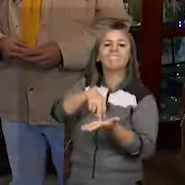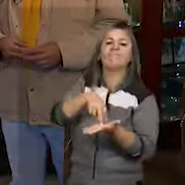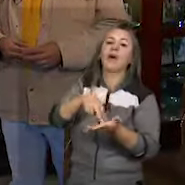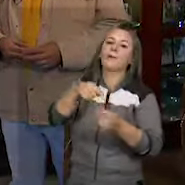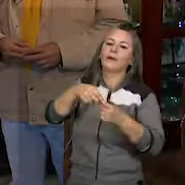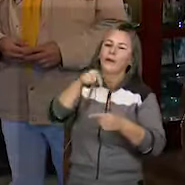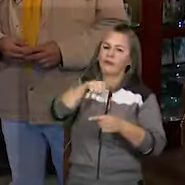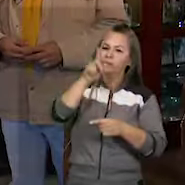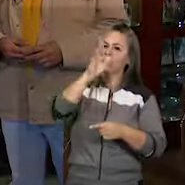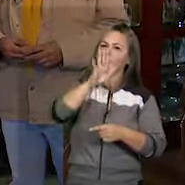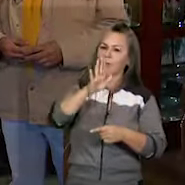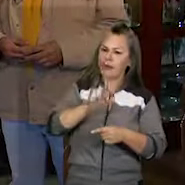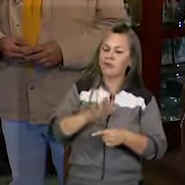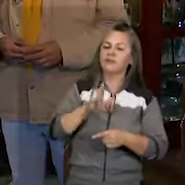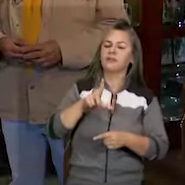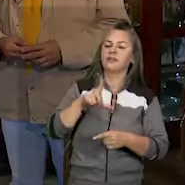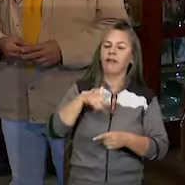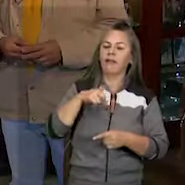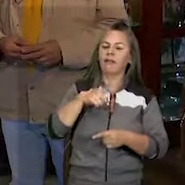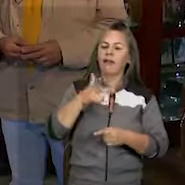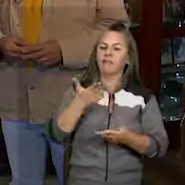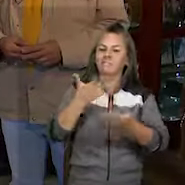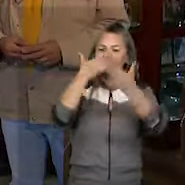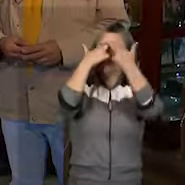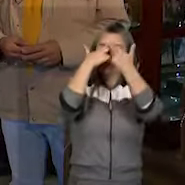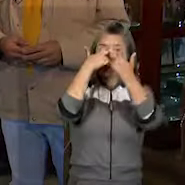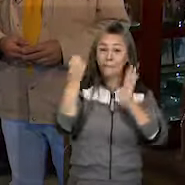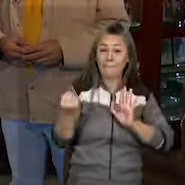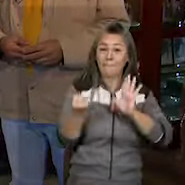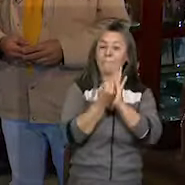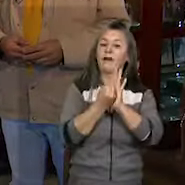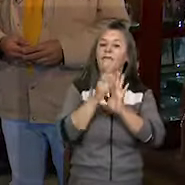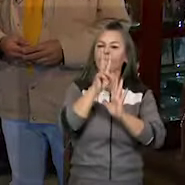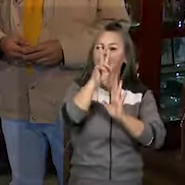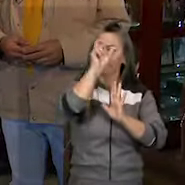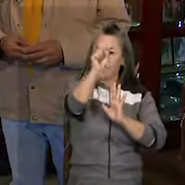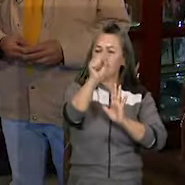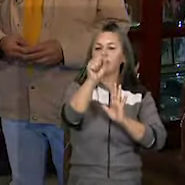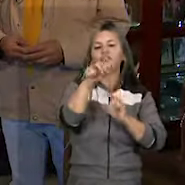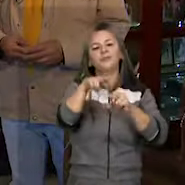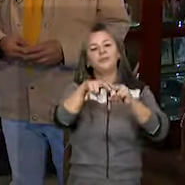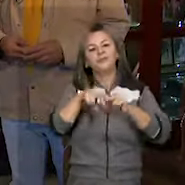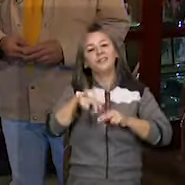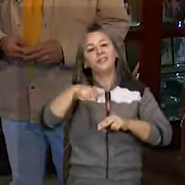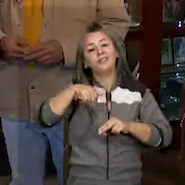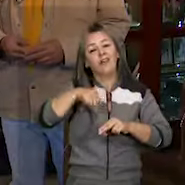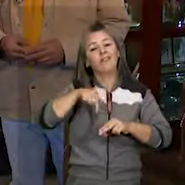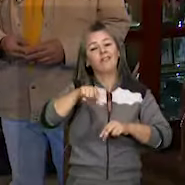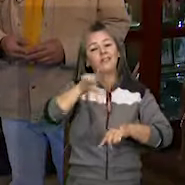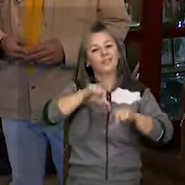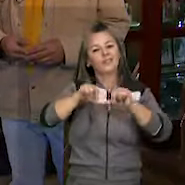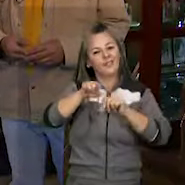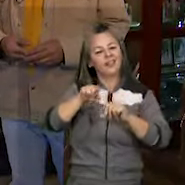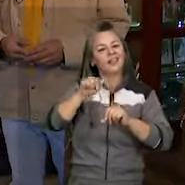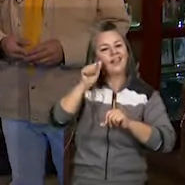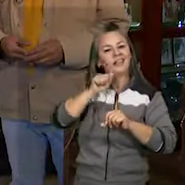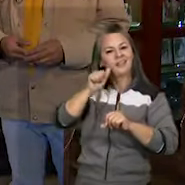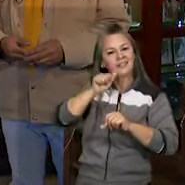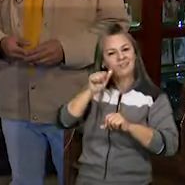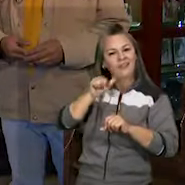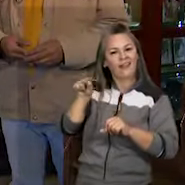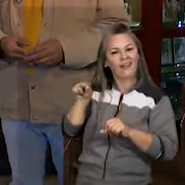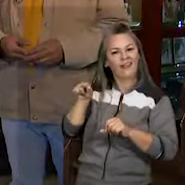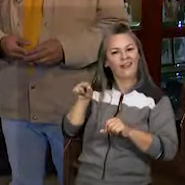Por isso que eu escolhi também a gente, né, mostrar essa história, né, dessa doutora em história, né,